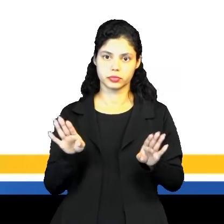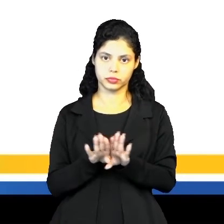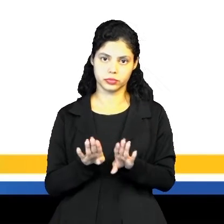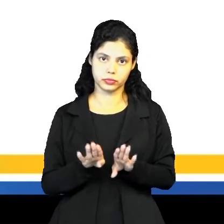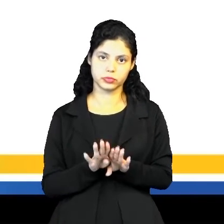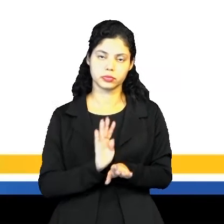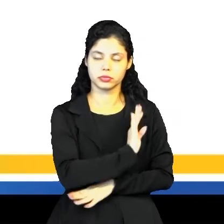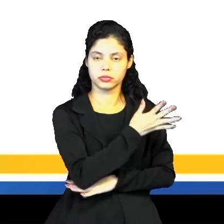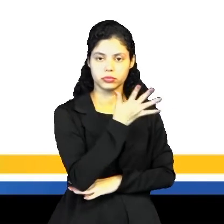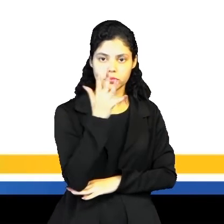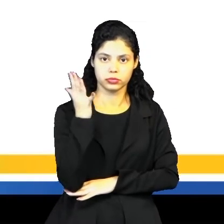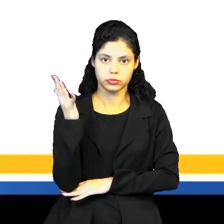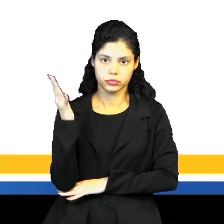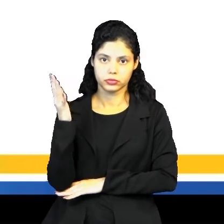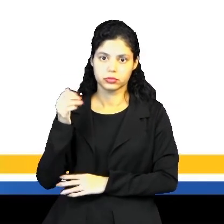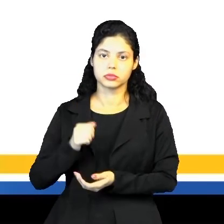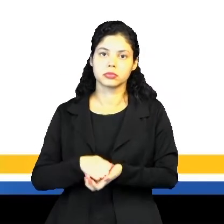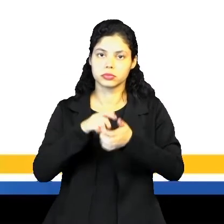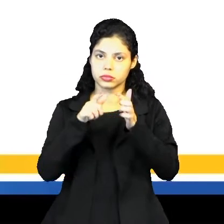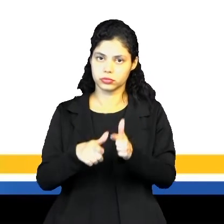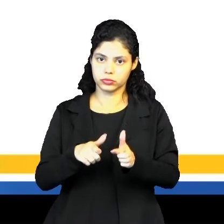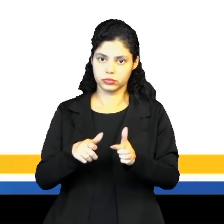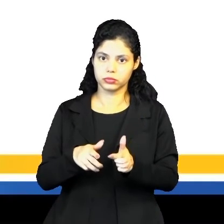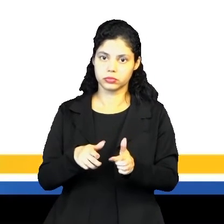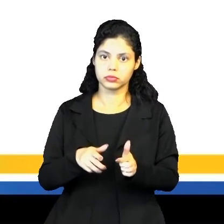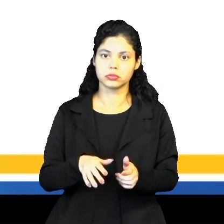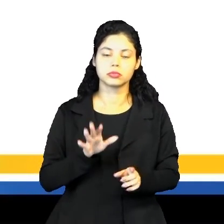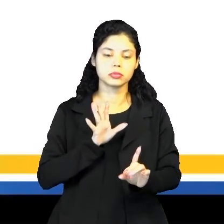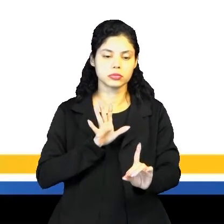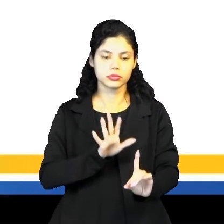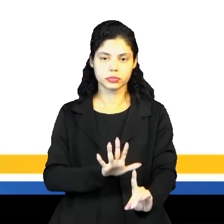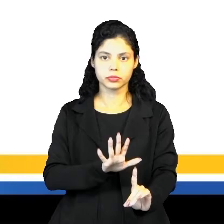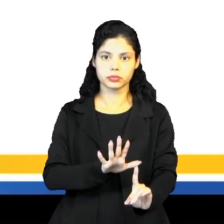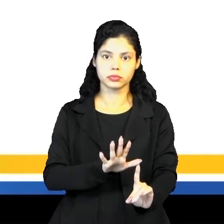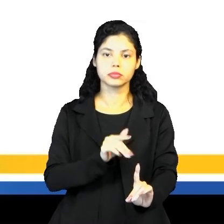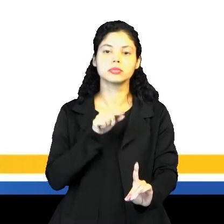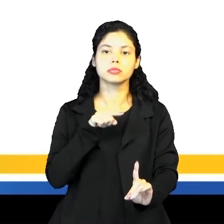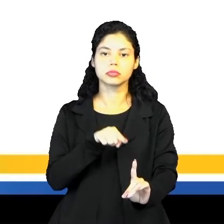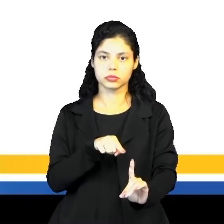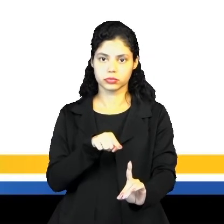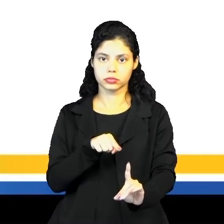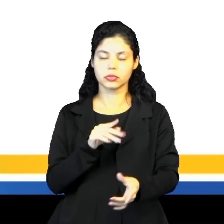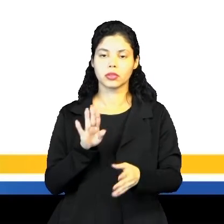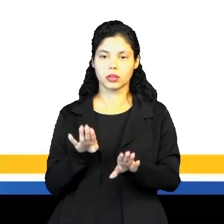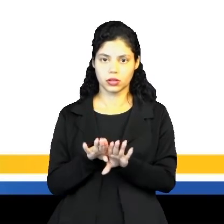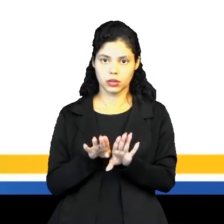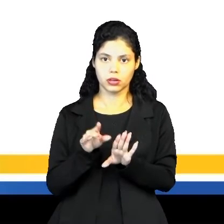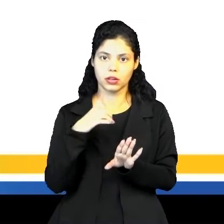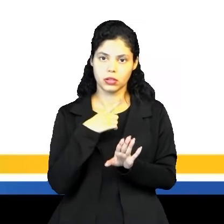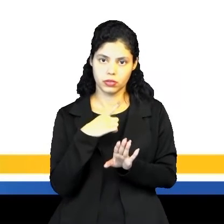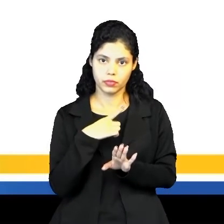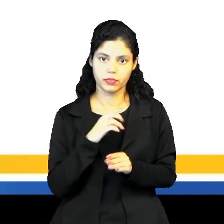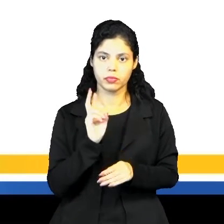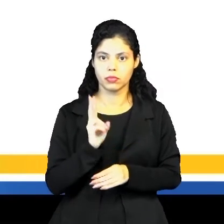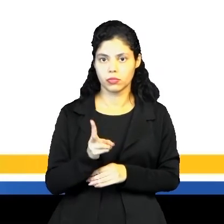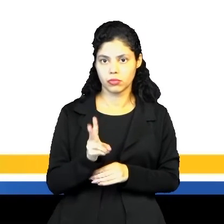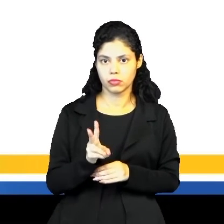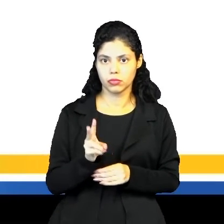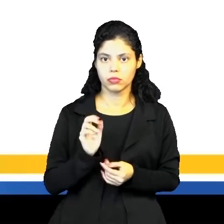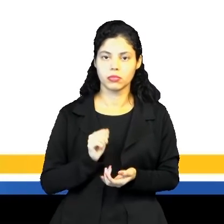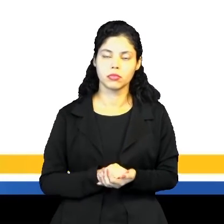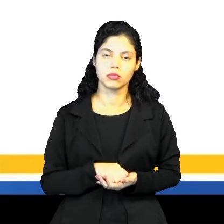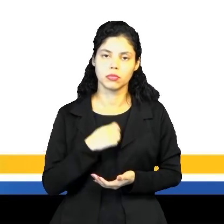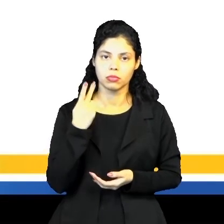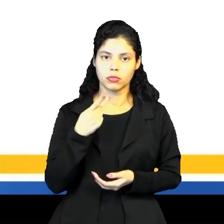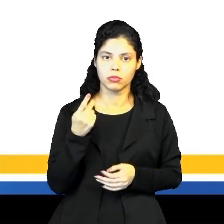da natureza, né? Onde ele é submisso, né? Onde ele é inclinado, né? E